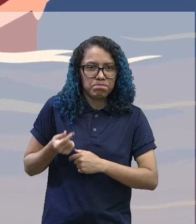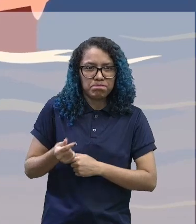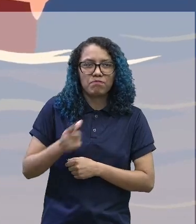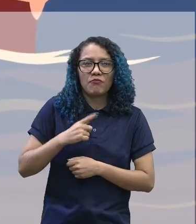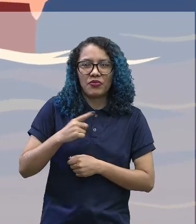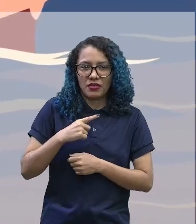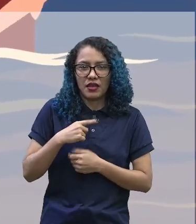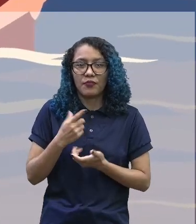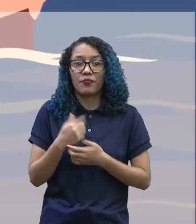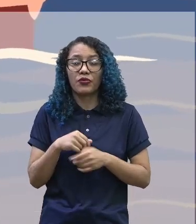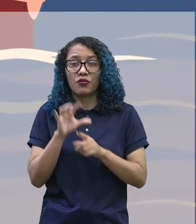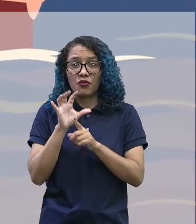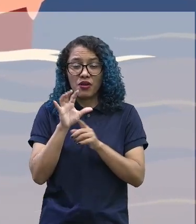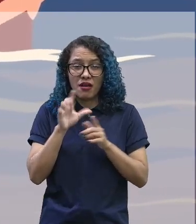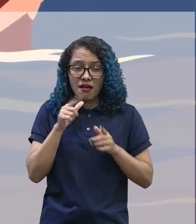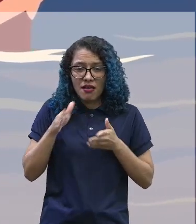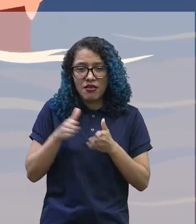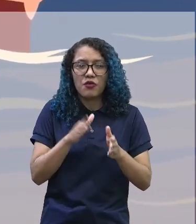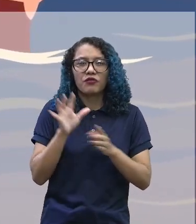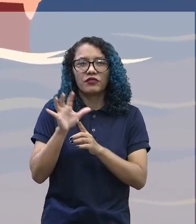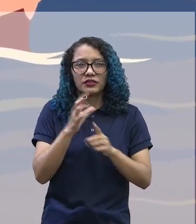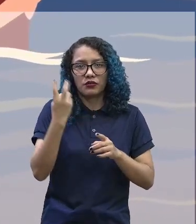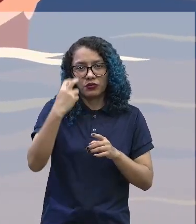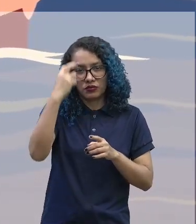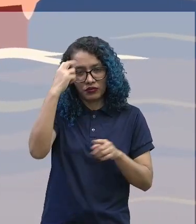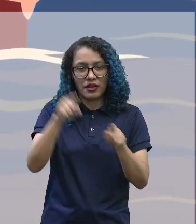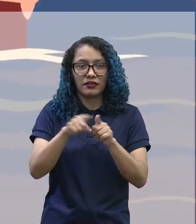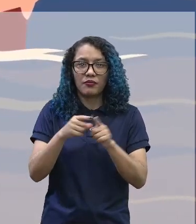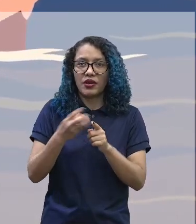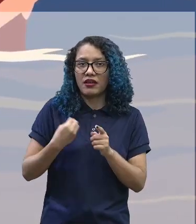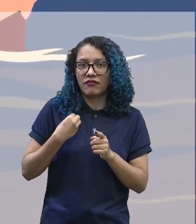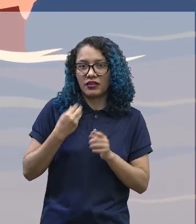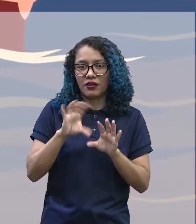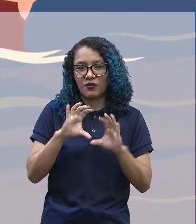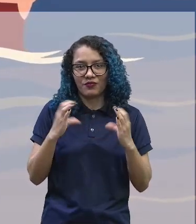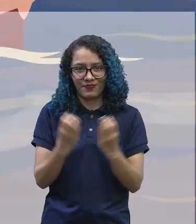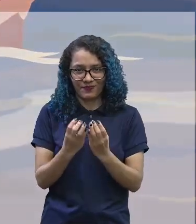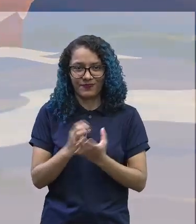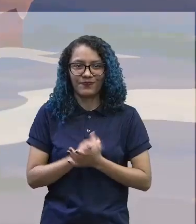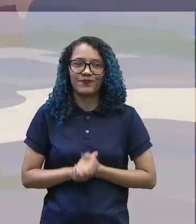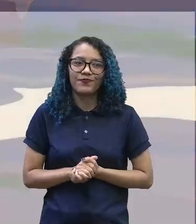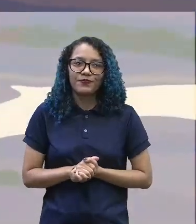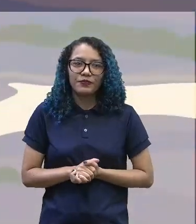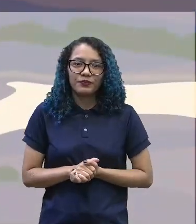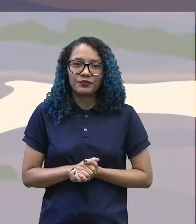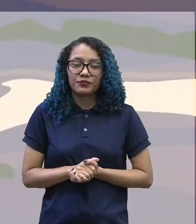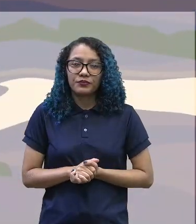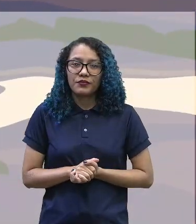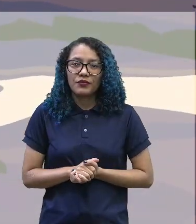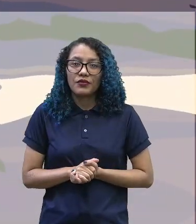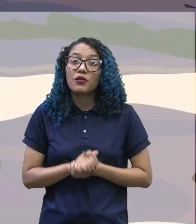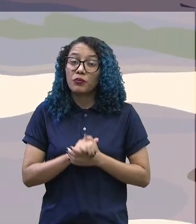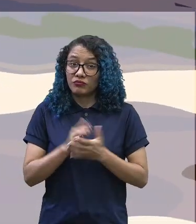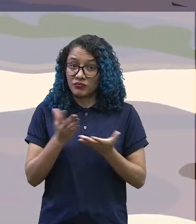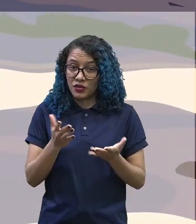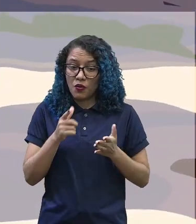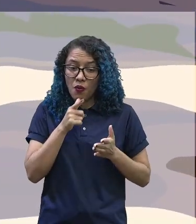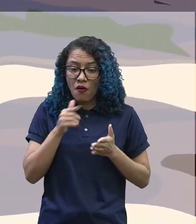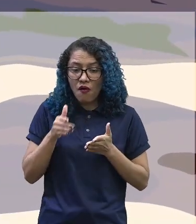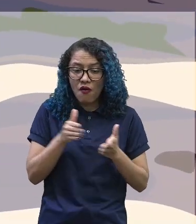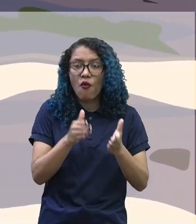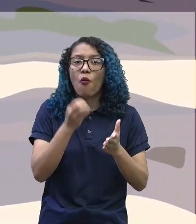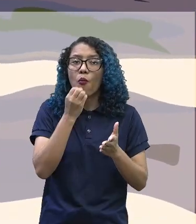molda a cultura e a alma da comunidade. O rio é generoso, mas